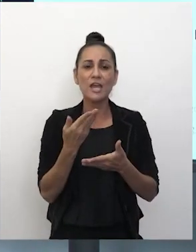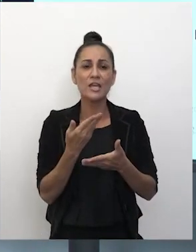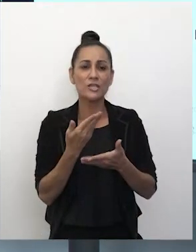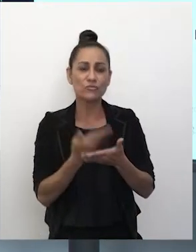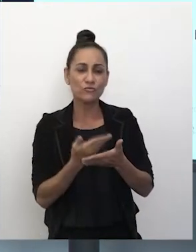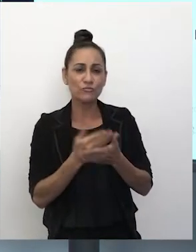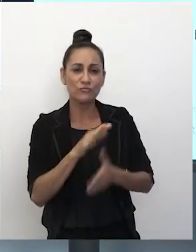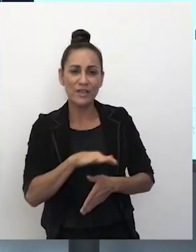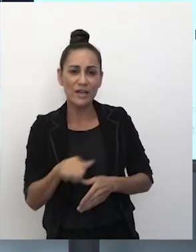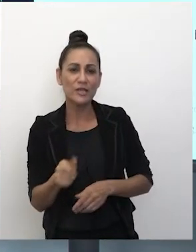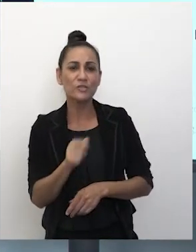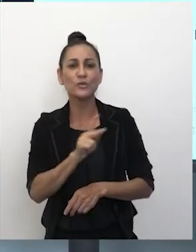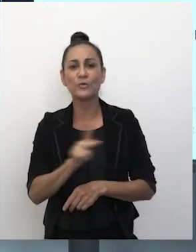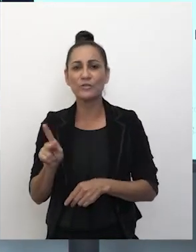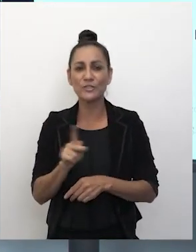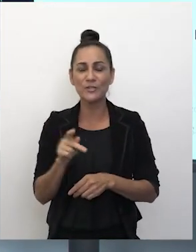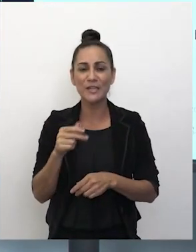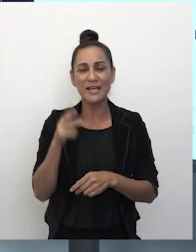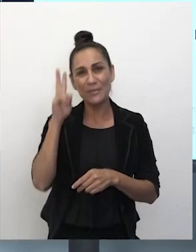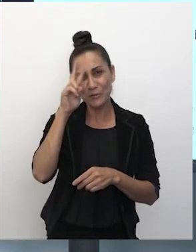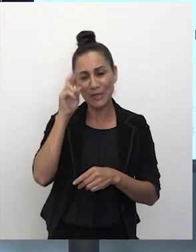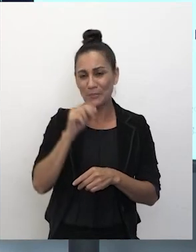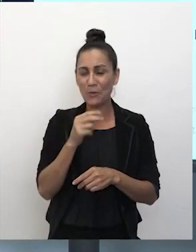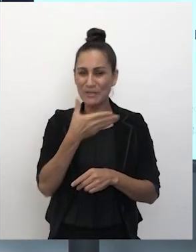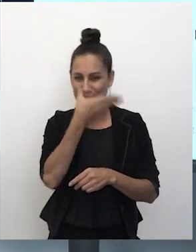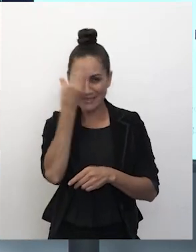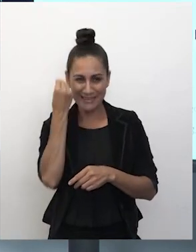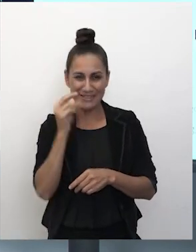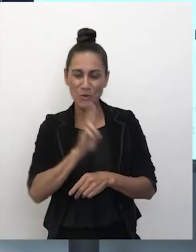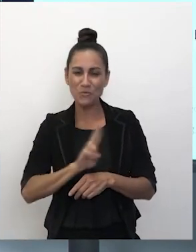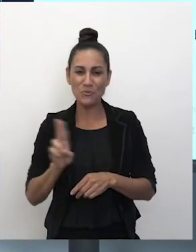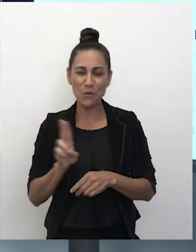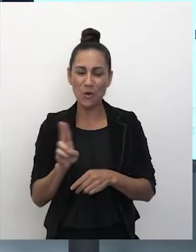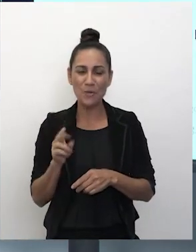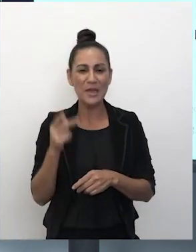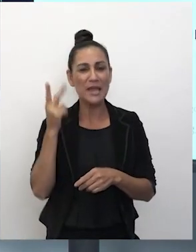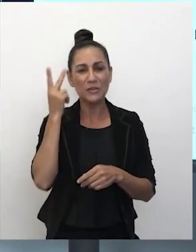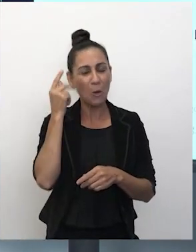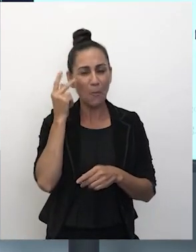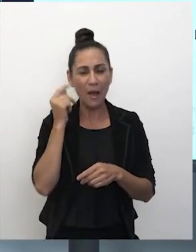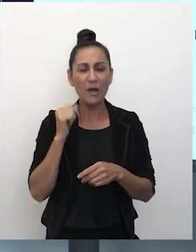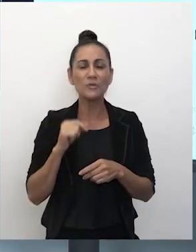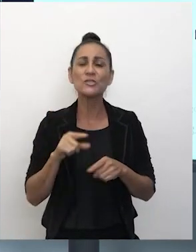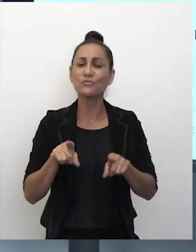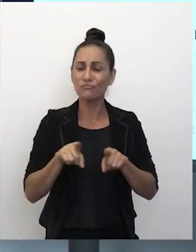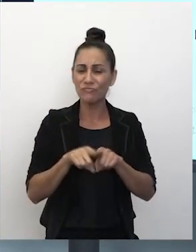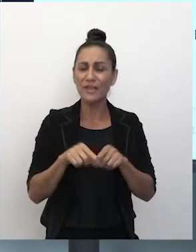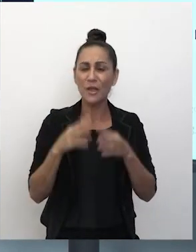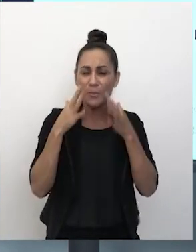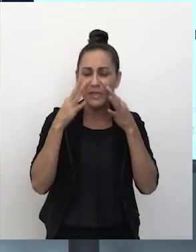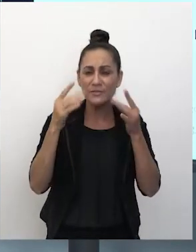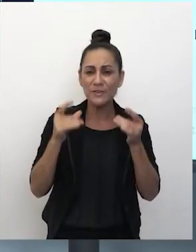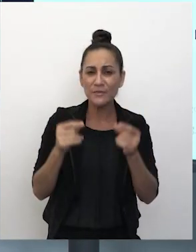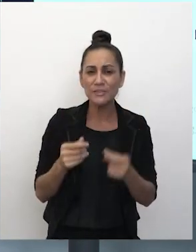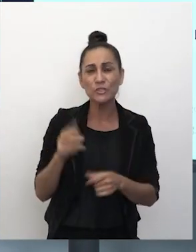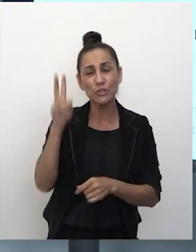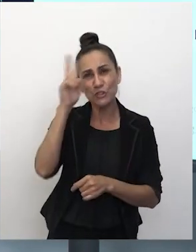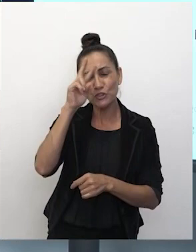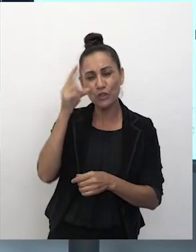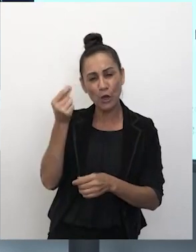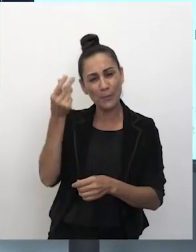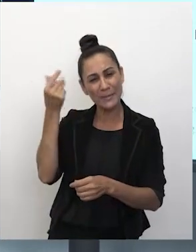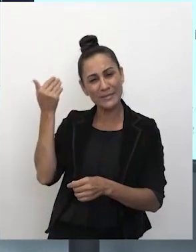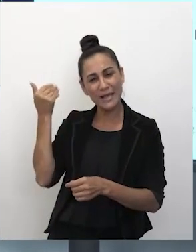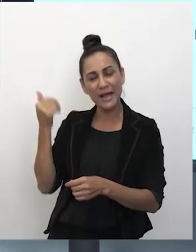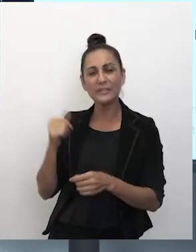de um nome aí de bate-pronto para colocar no nosso chat, porque isso tem uma explicação historiográfica, vamos dizer